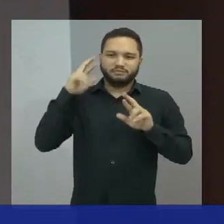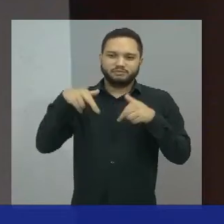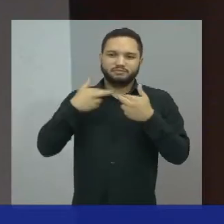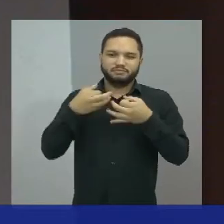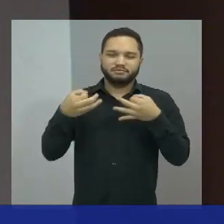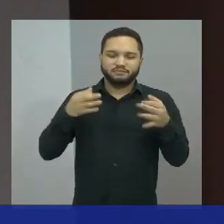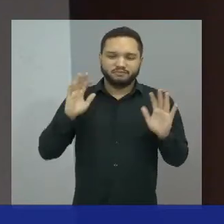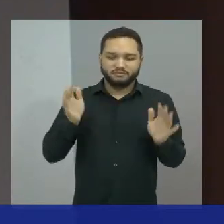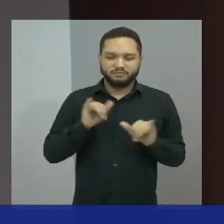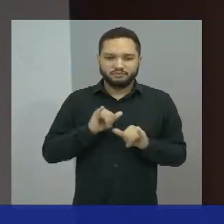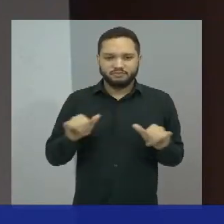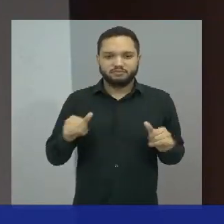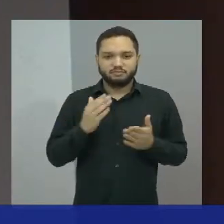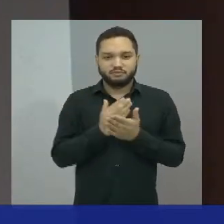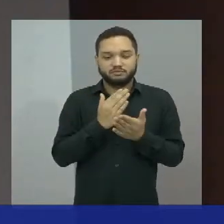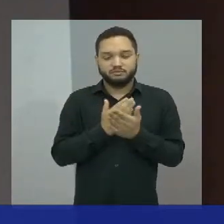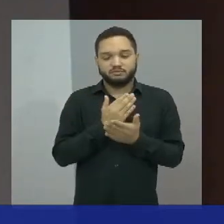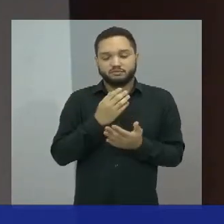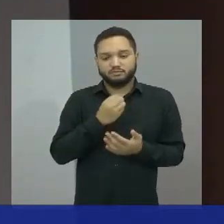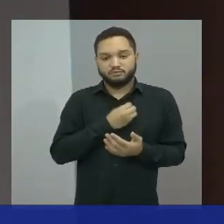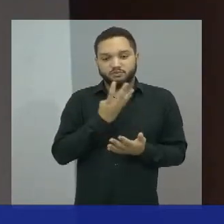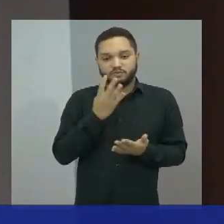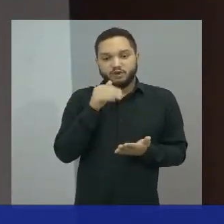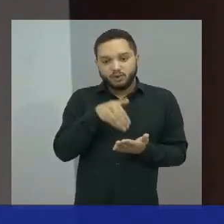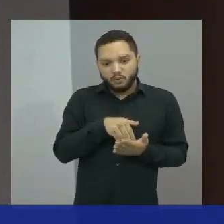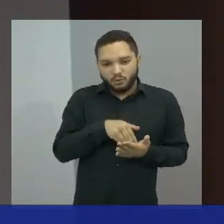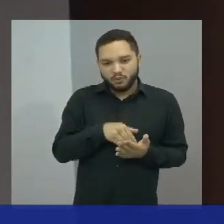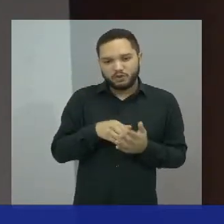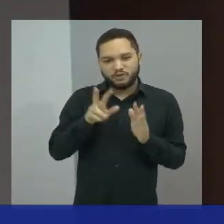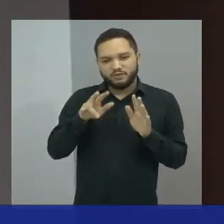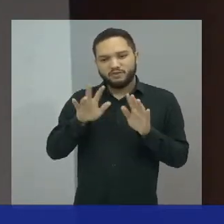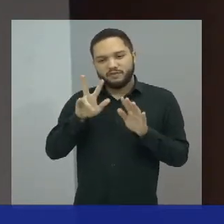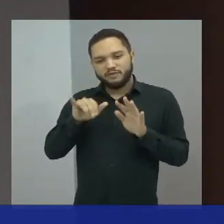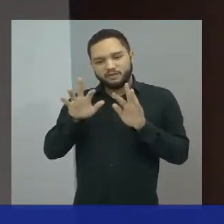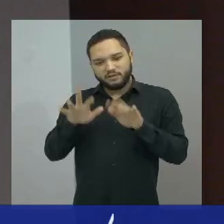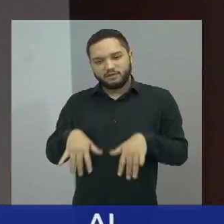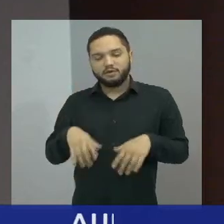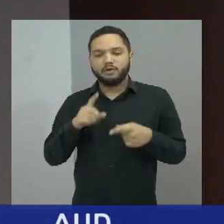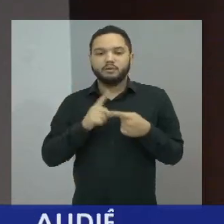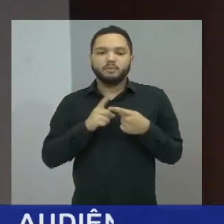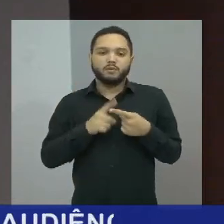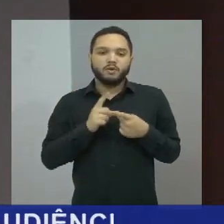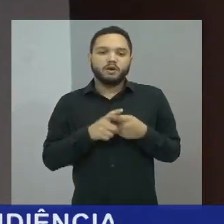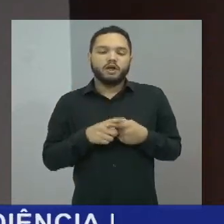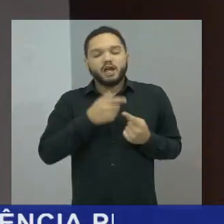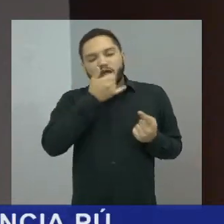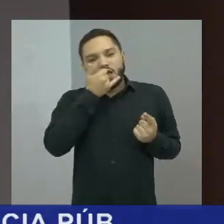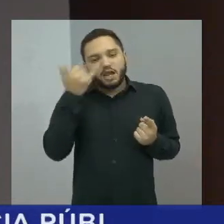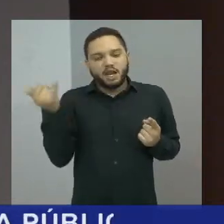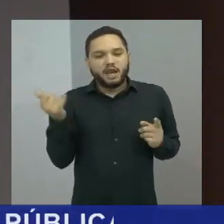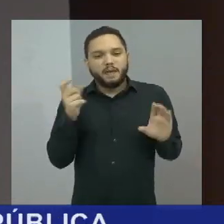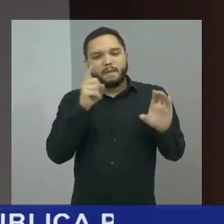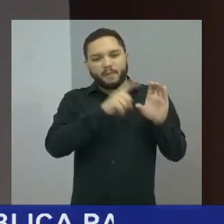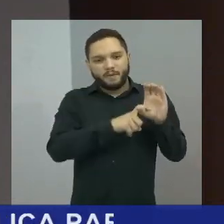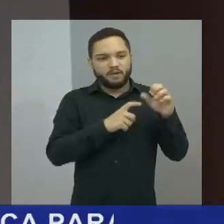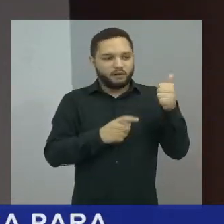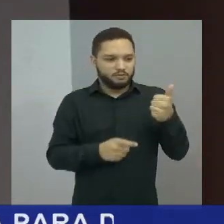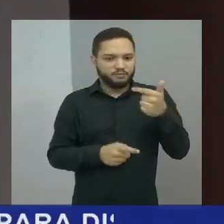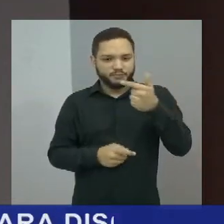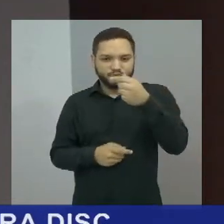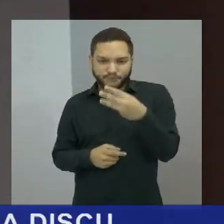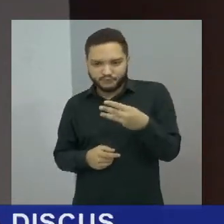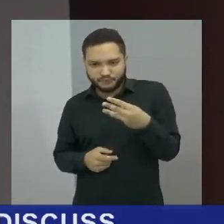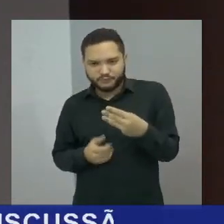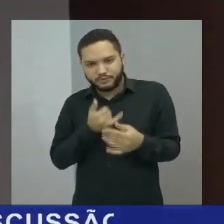livro 4 possivelmente é o último que vai ser concluído, porque ele depende totalmente daquilo que for decidido nos livros 1, 2 e